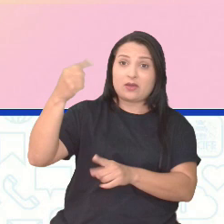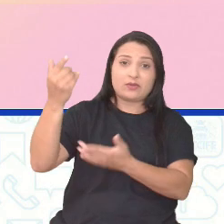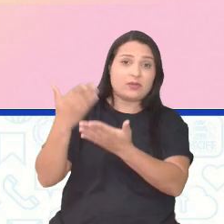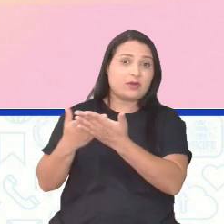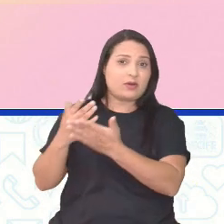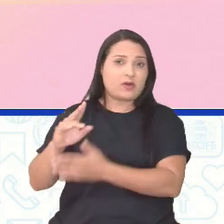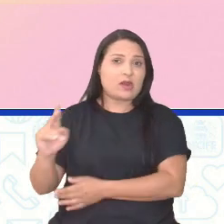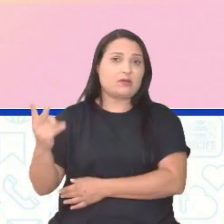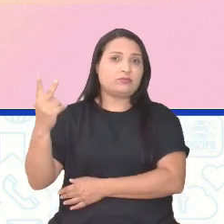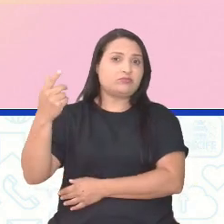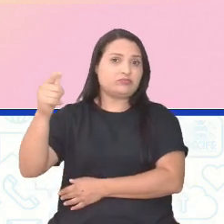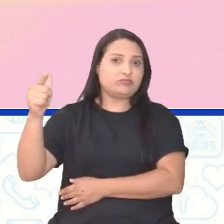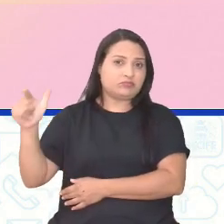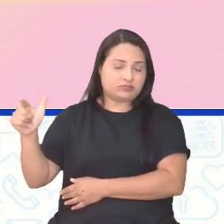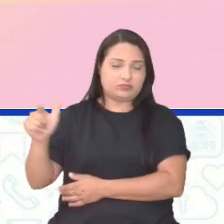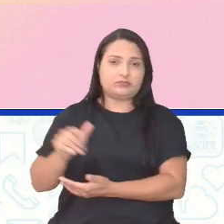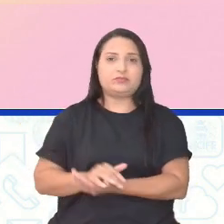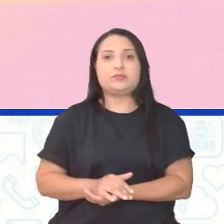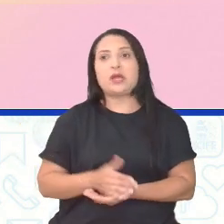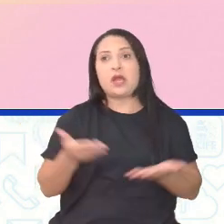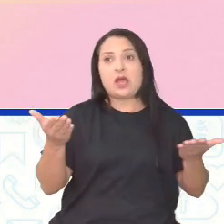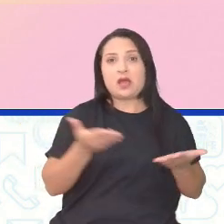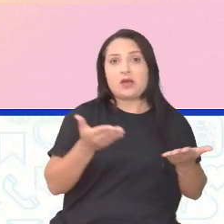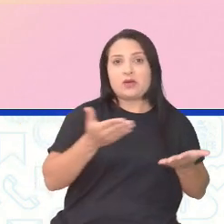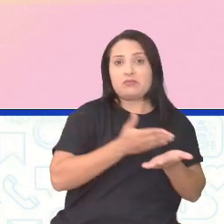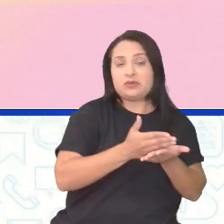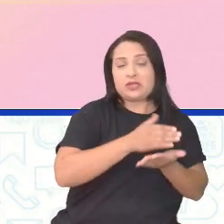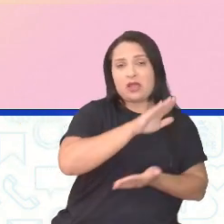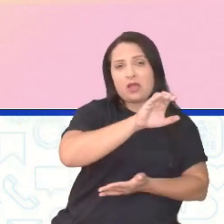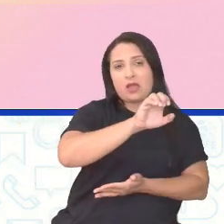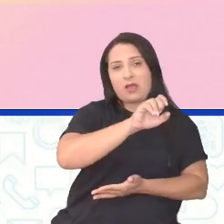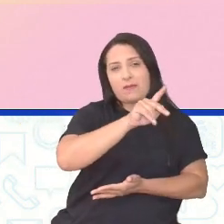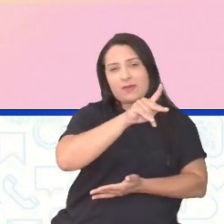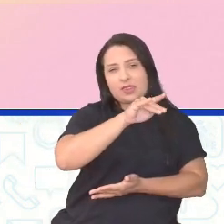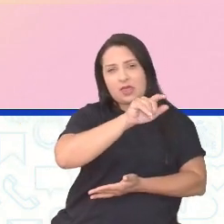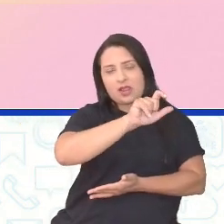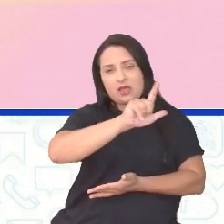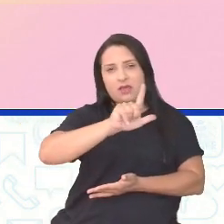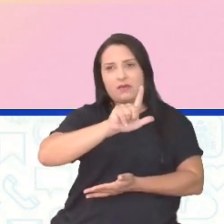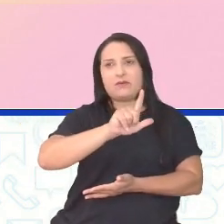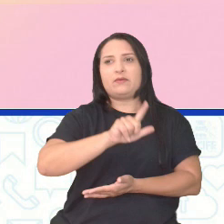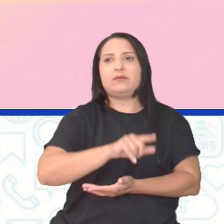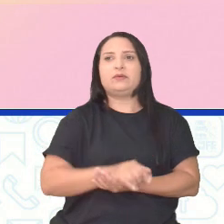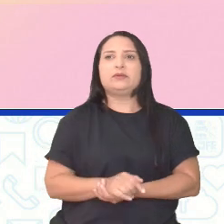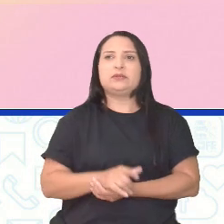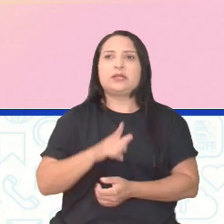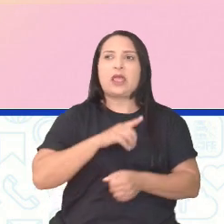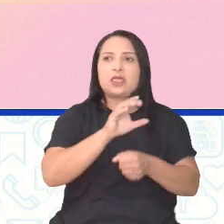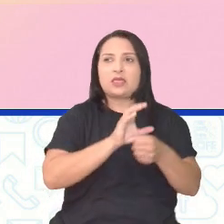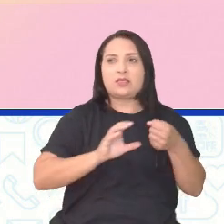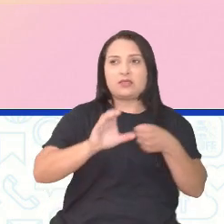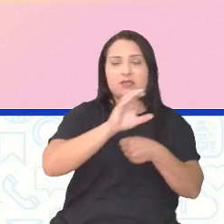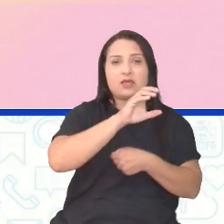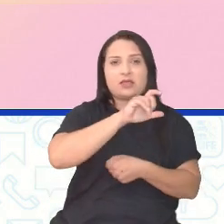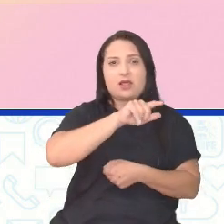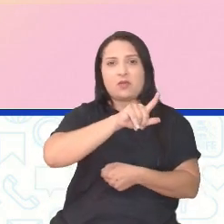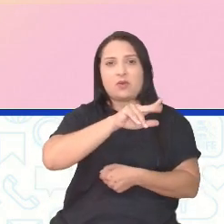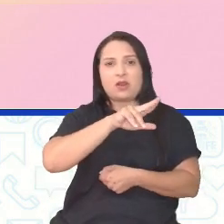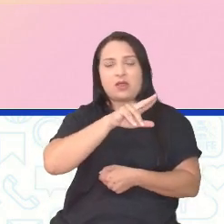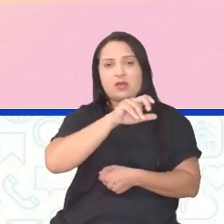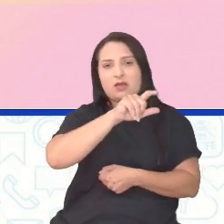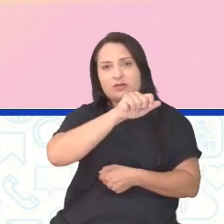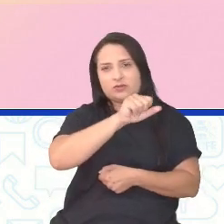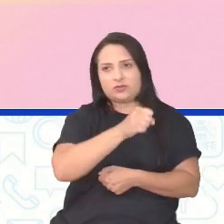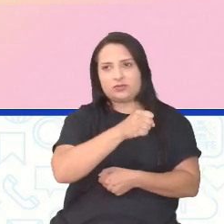encontro, mais 2. Mas vamos para o epitelial. Ele é formado por células justapostas, entre as quais se